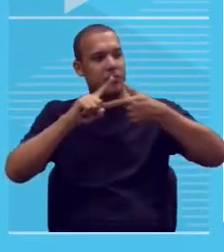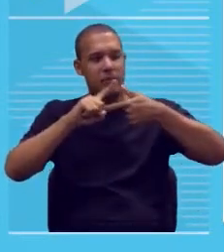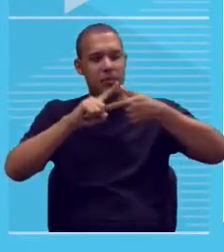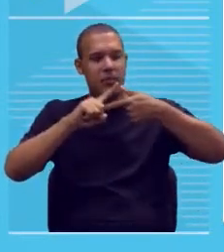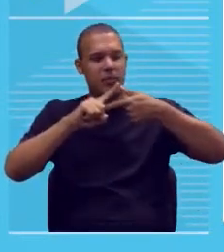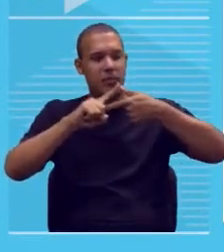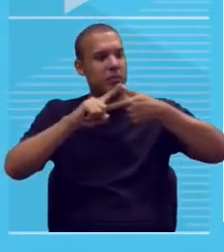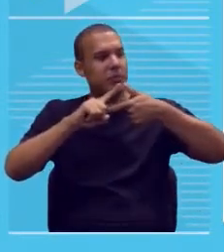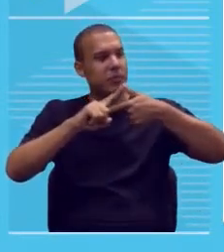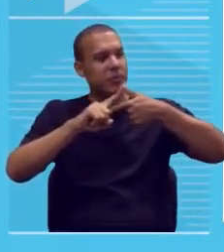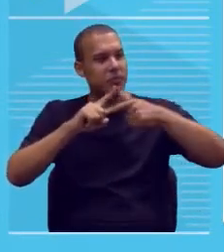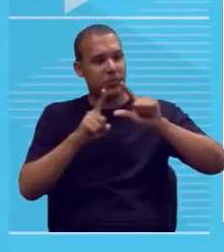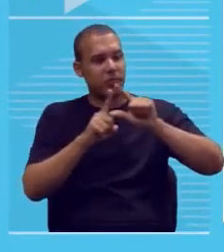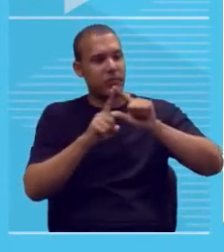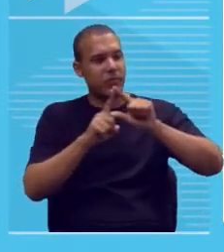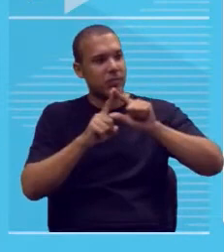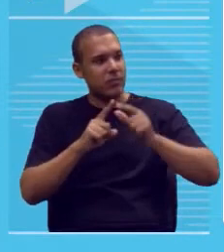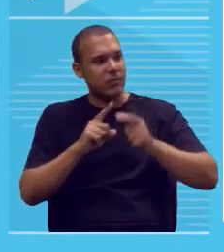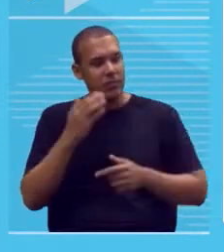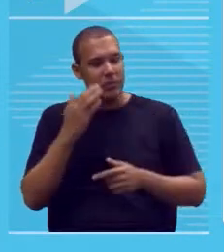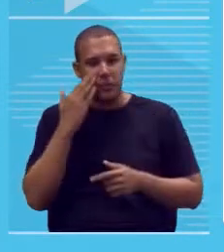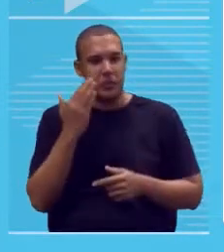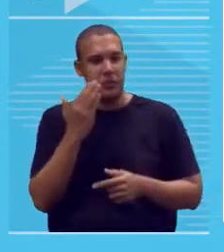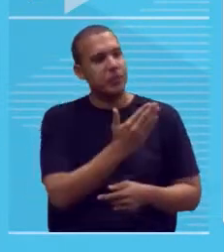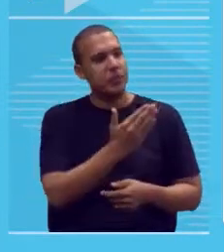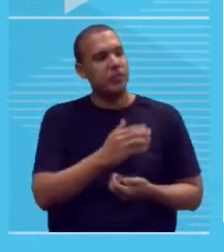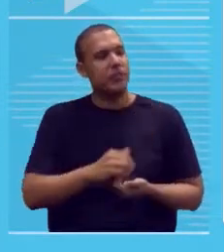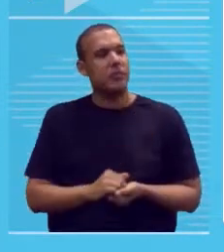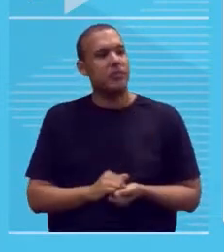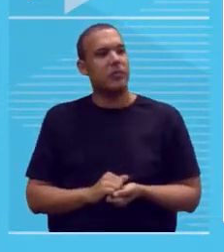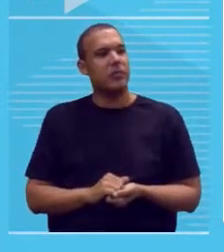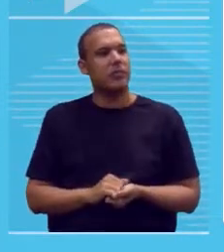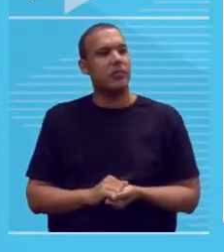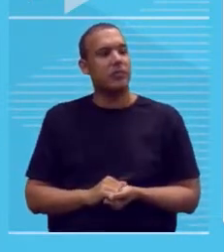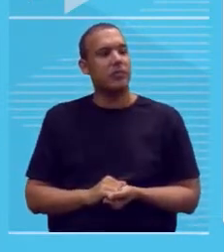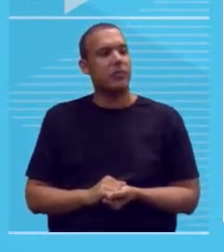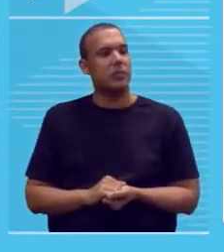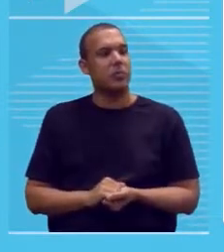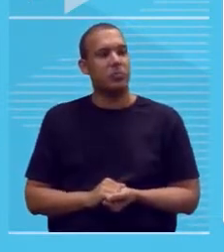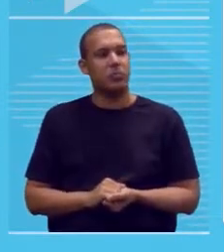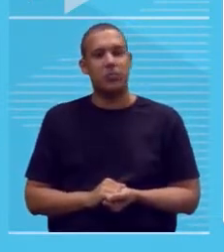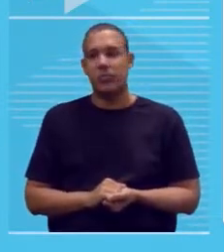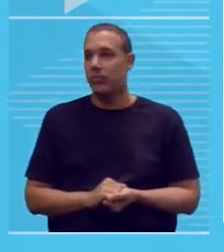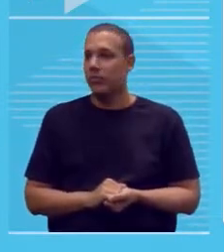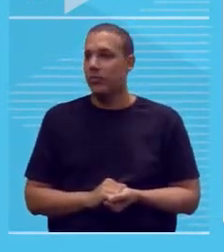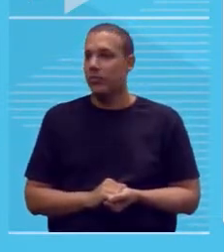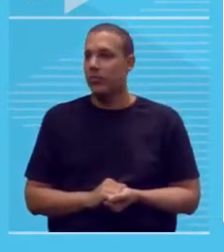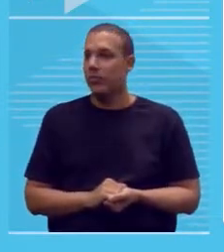Olha esse triângulo aqui, ó. Que eu estou dando destaque aqui para vocês, ó.